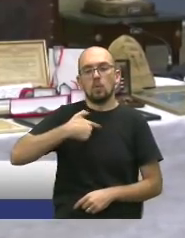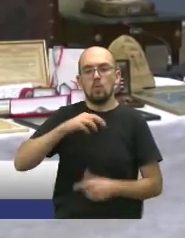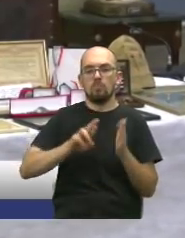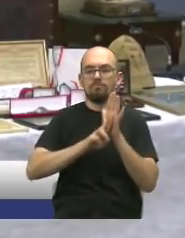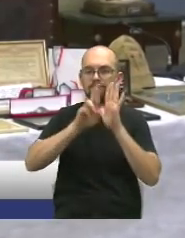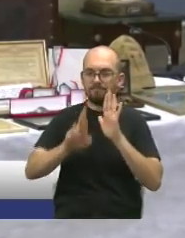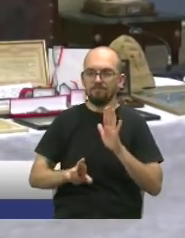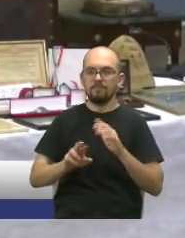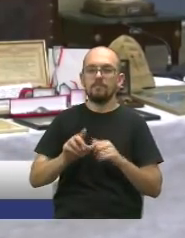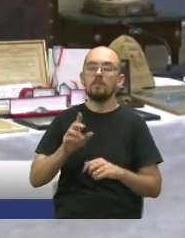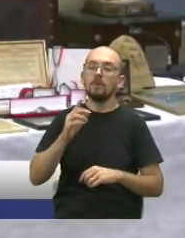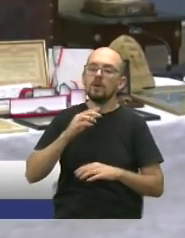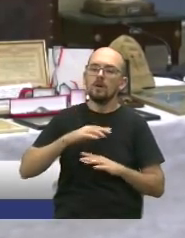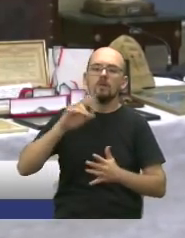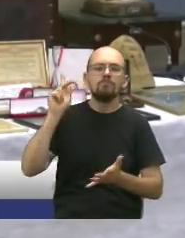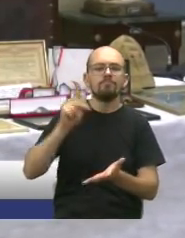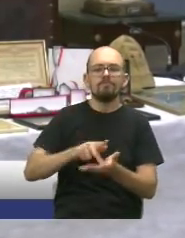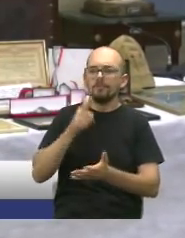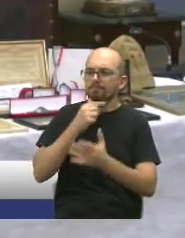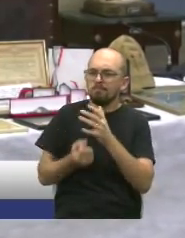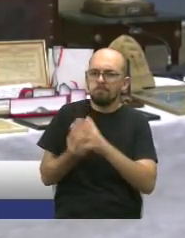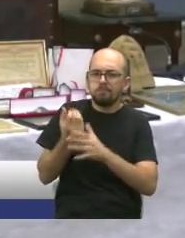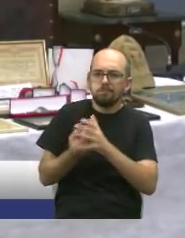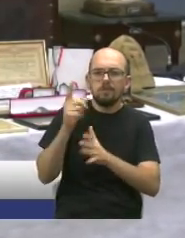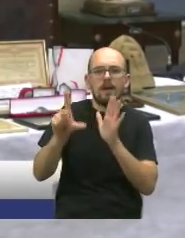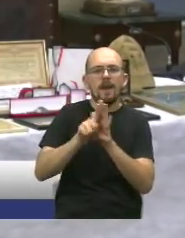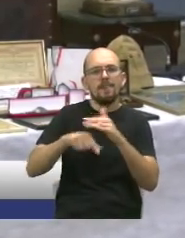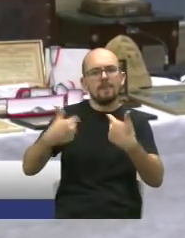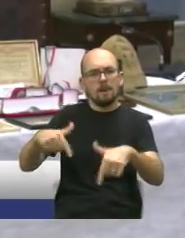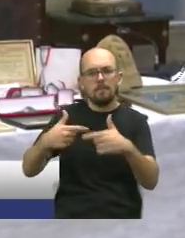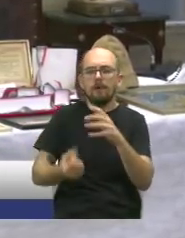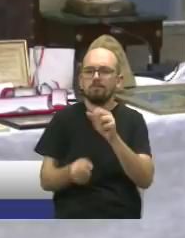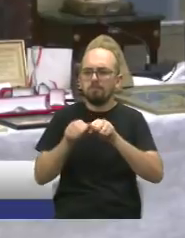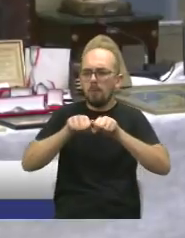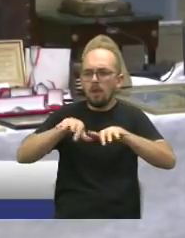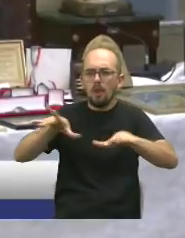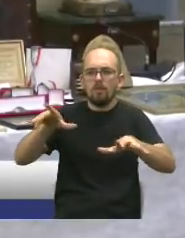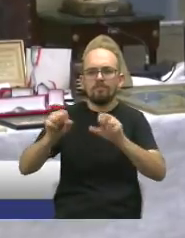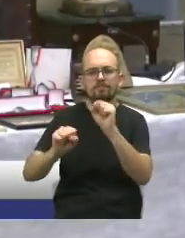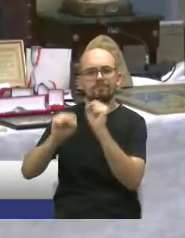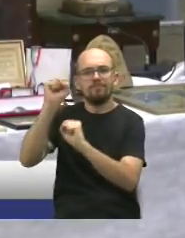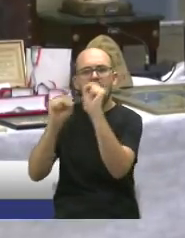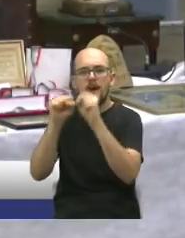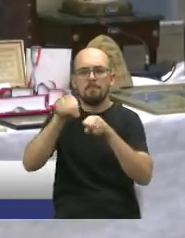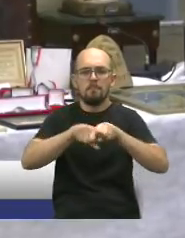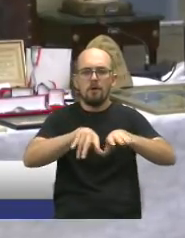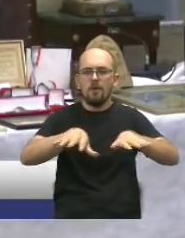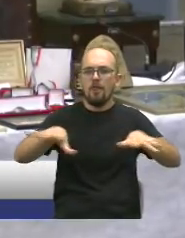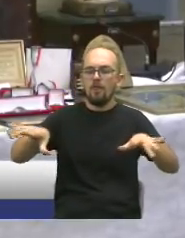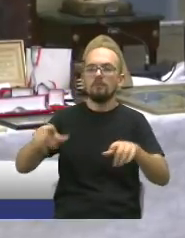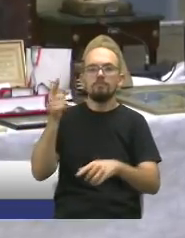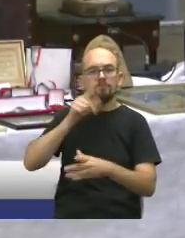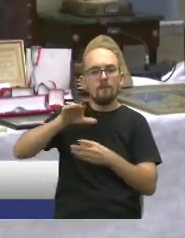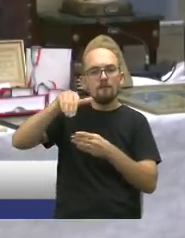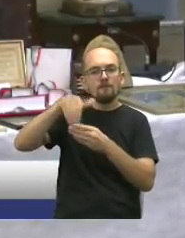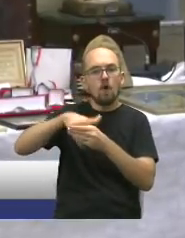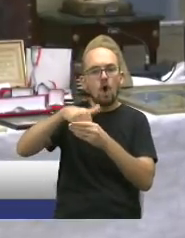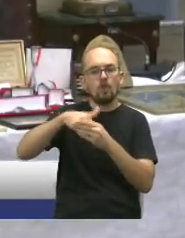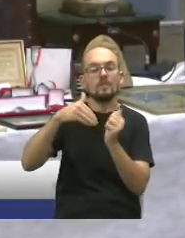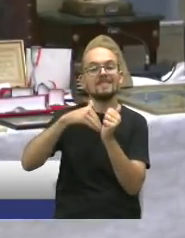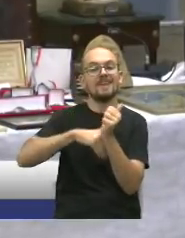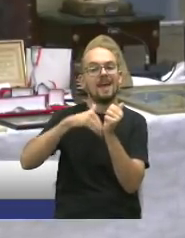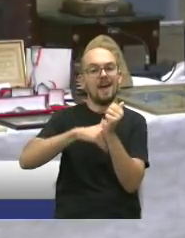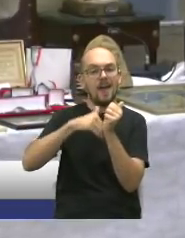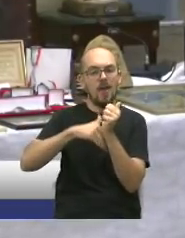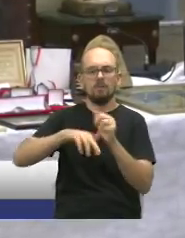teria as leis trabalhistas, o Brasil teria industrialização, o Brasil teria voto secreto, etc. São Paulo se tornou um